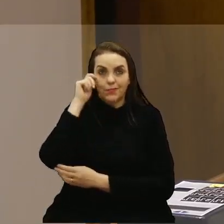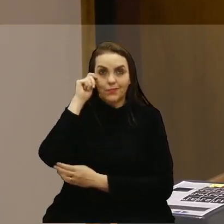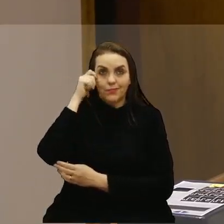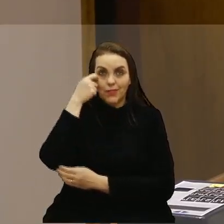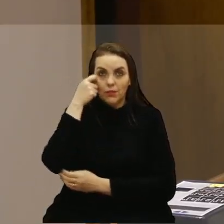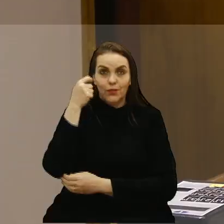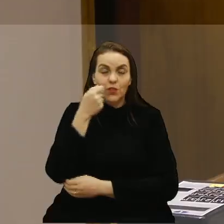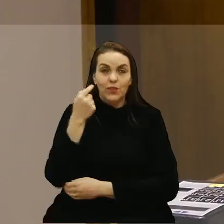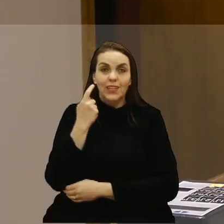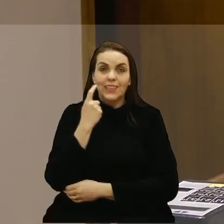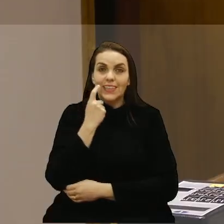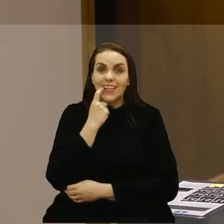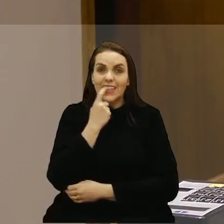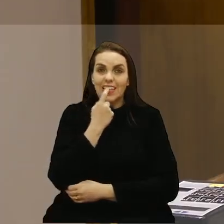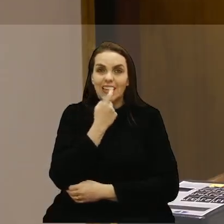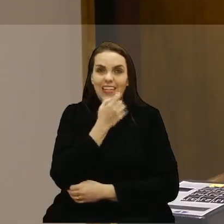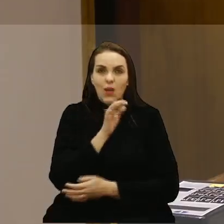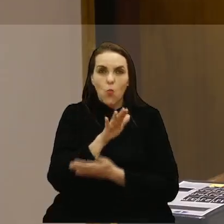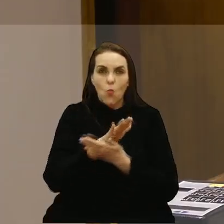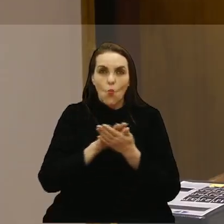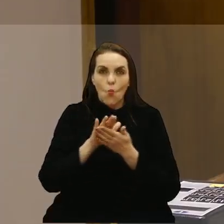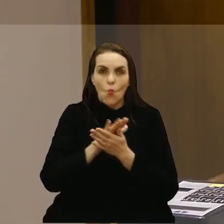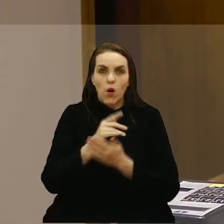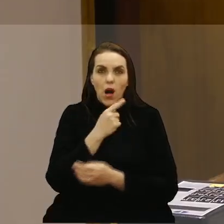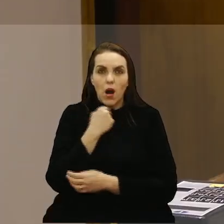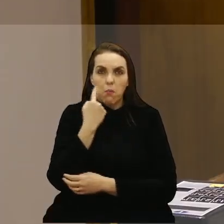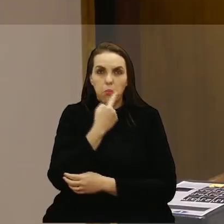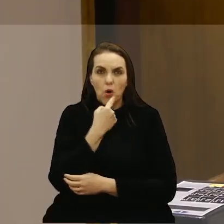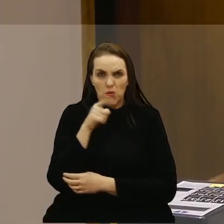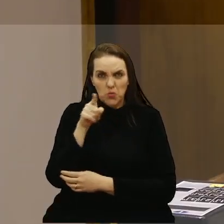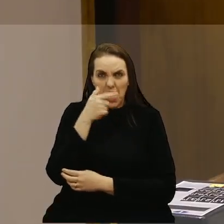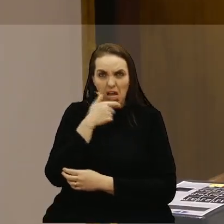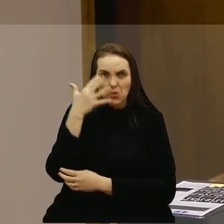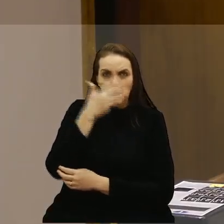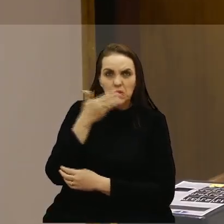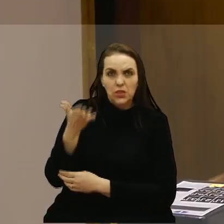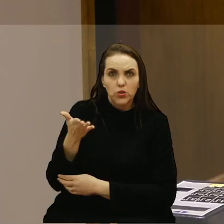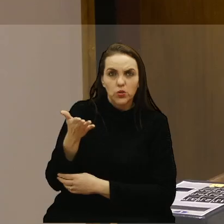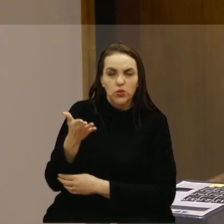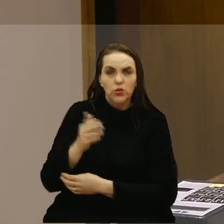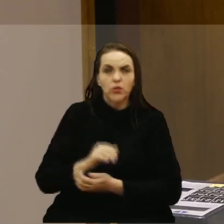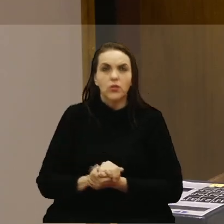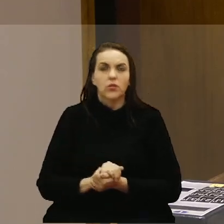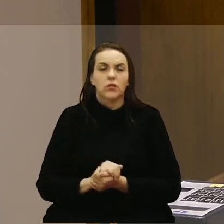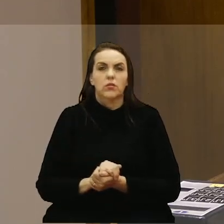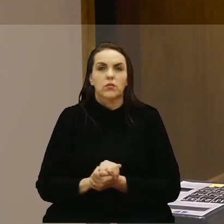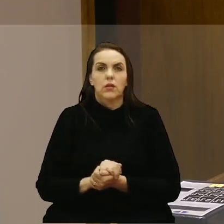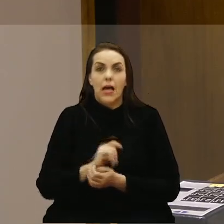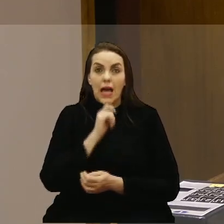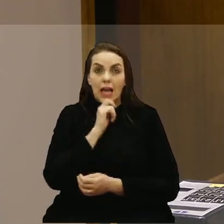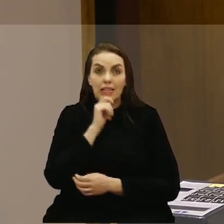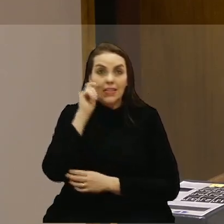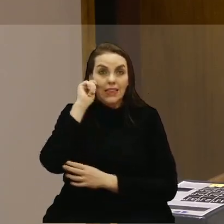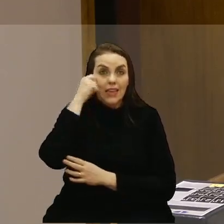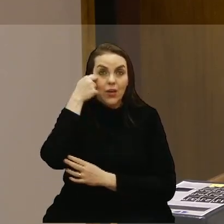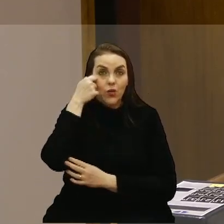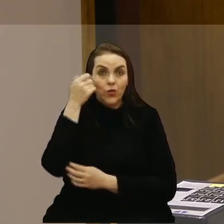nenhum dente na boca. Você acha isso bonito? E ainda negro.